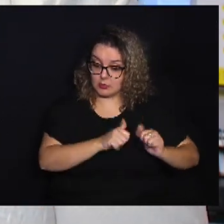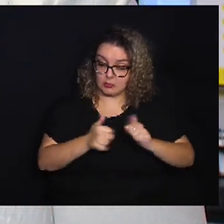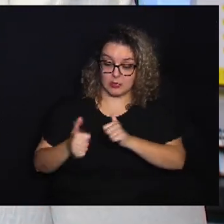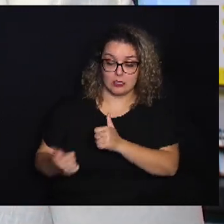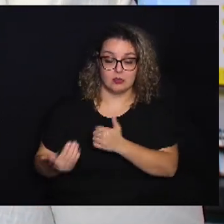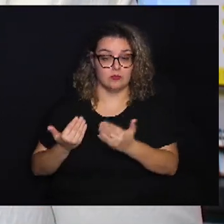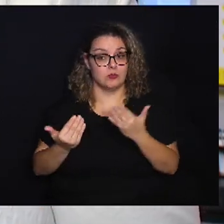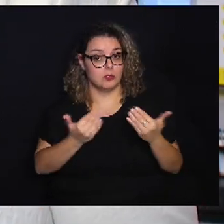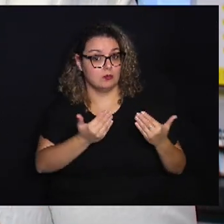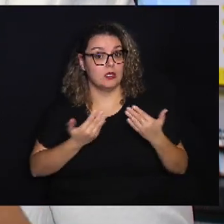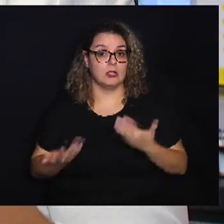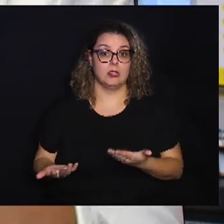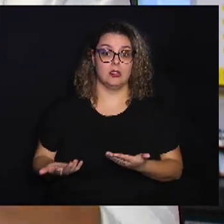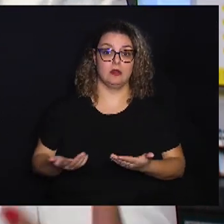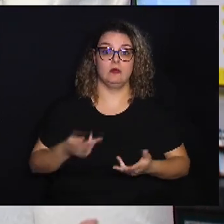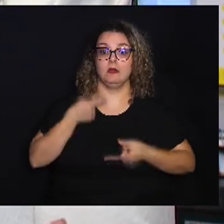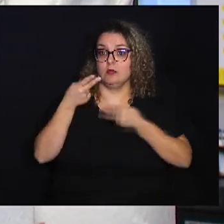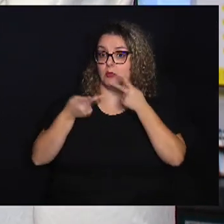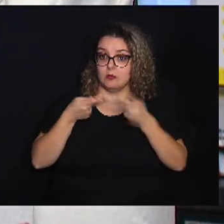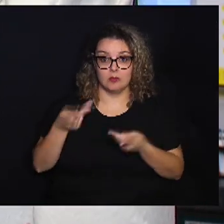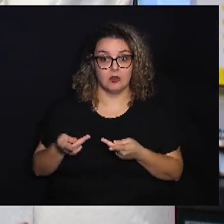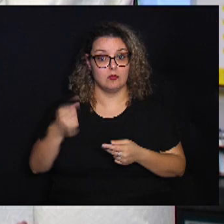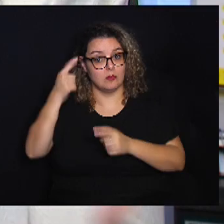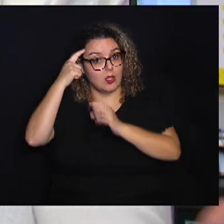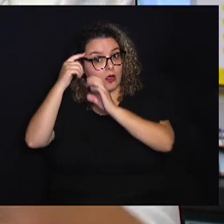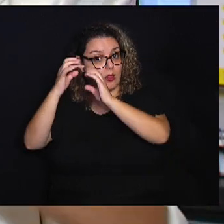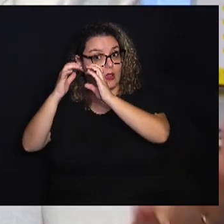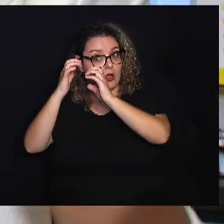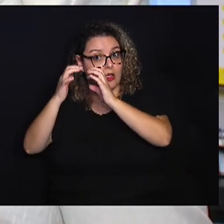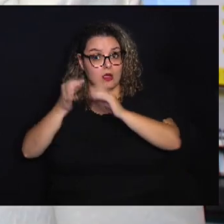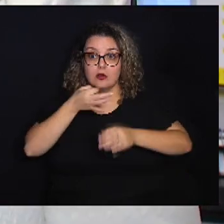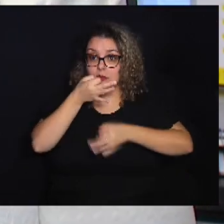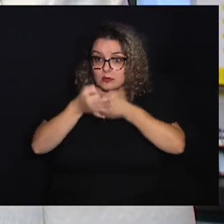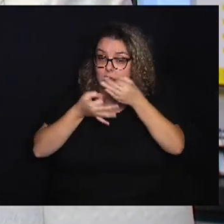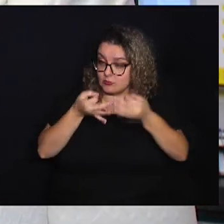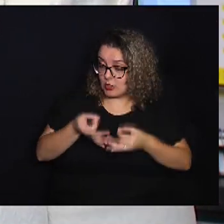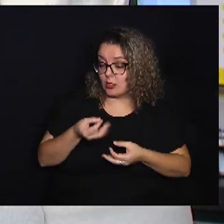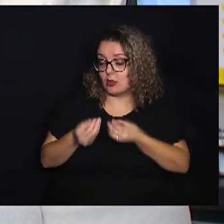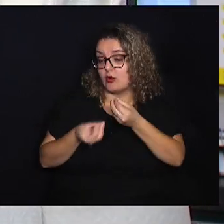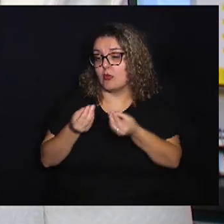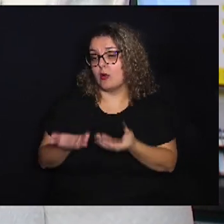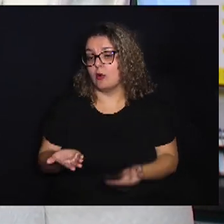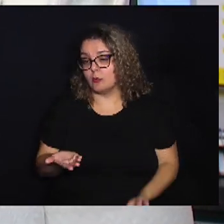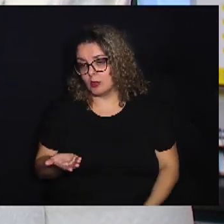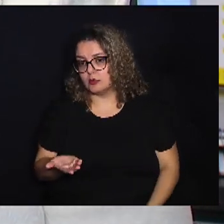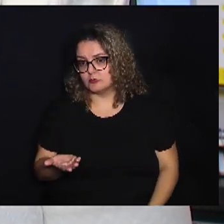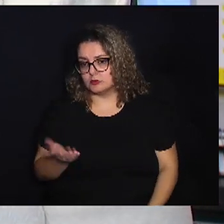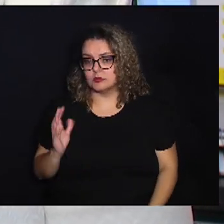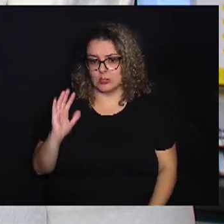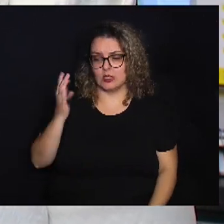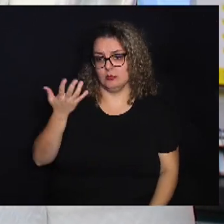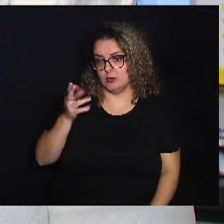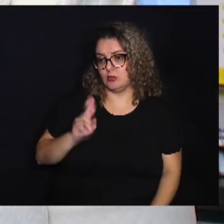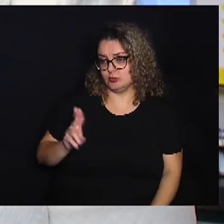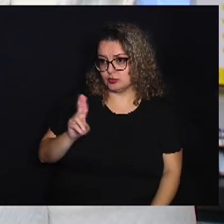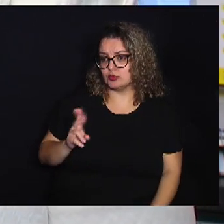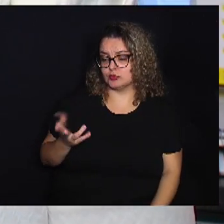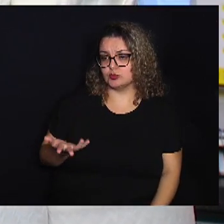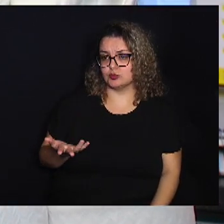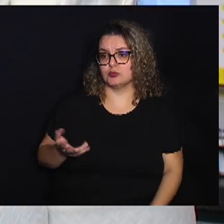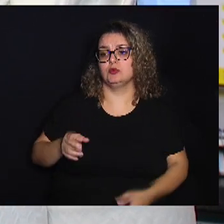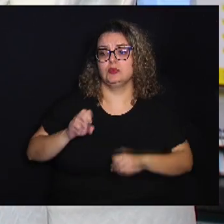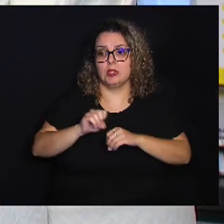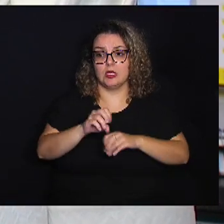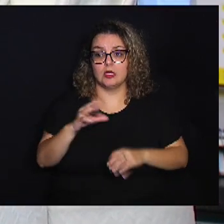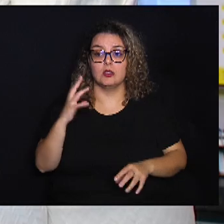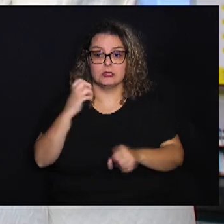balanço, fazer uma reflexão crítica, né, de como tem sido a implementação da educação